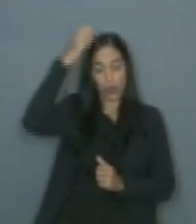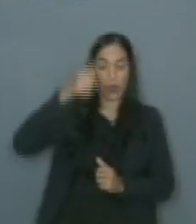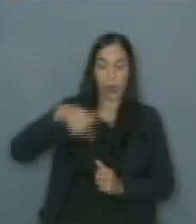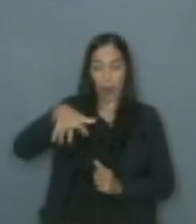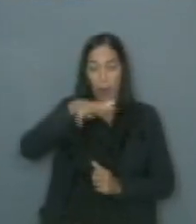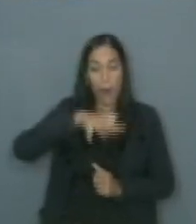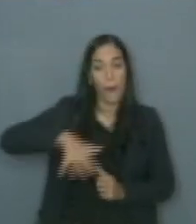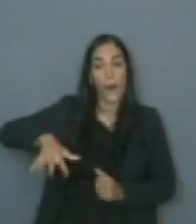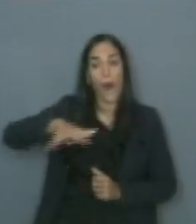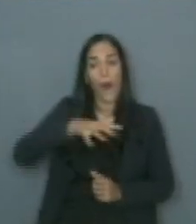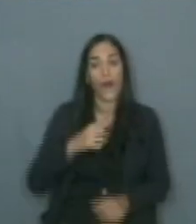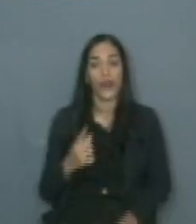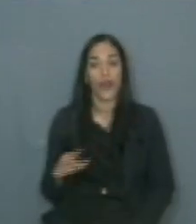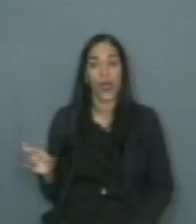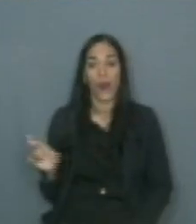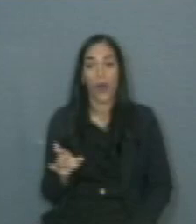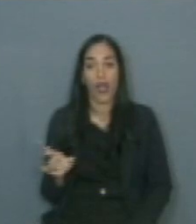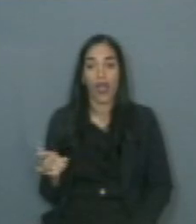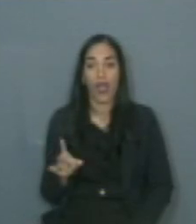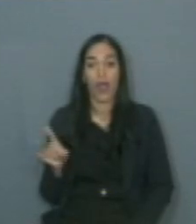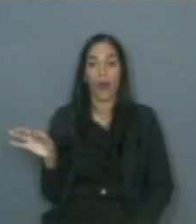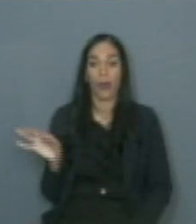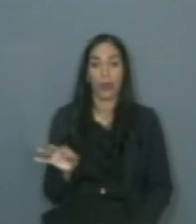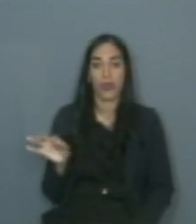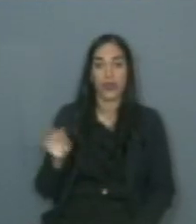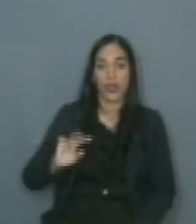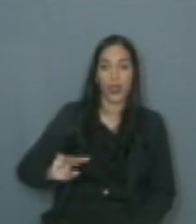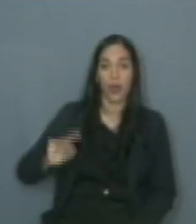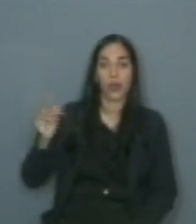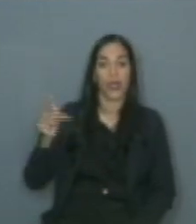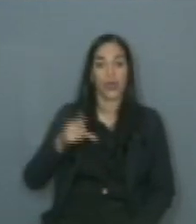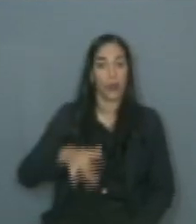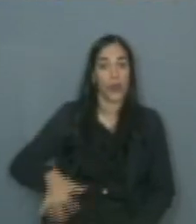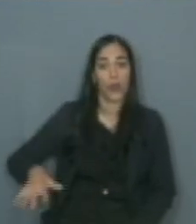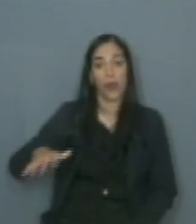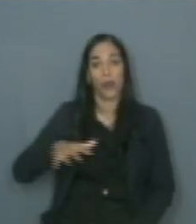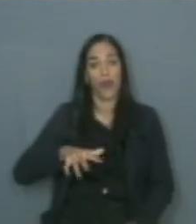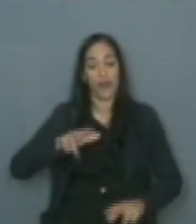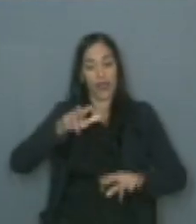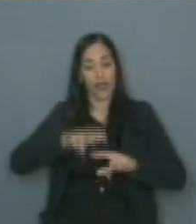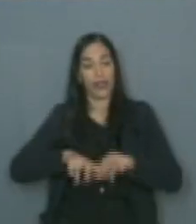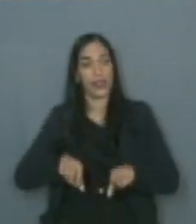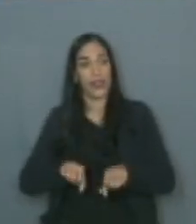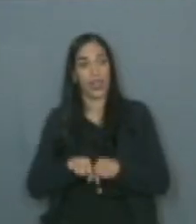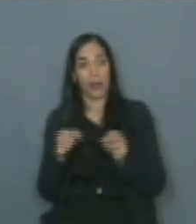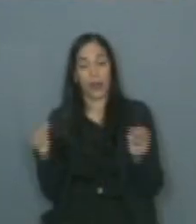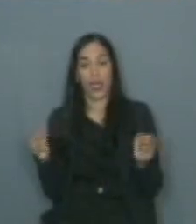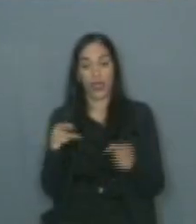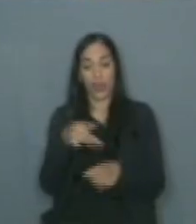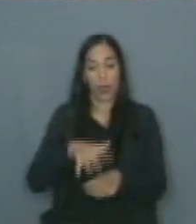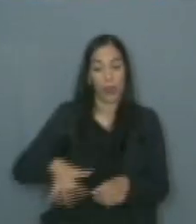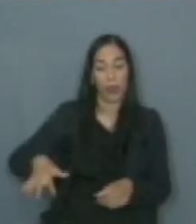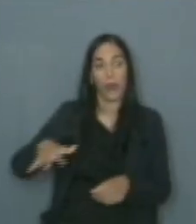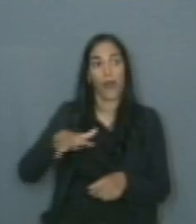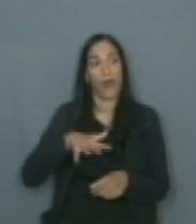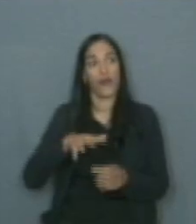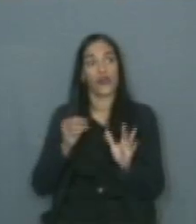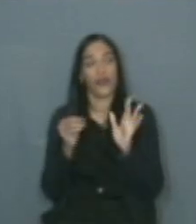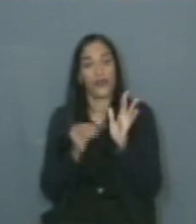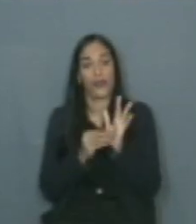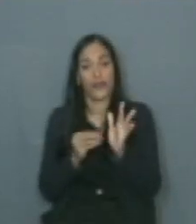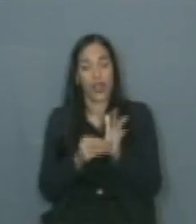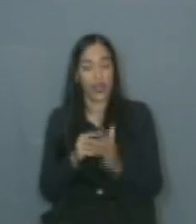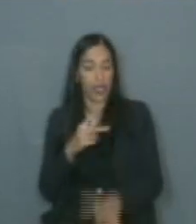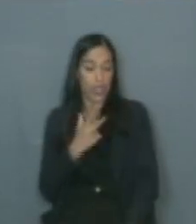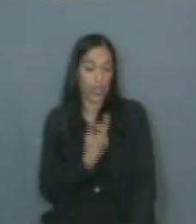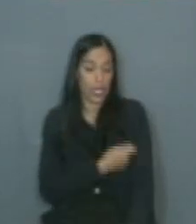povo é R$1 de aumento, 1% de aumento. Para o povo é cadeira quebrada. Para o povo é falta de